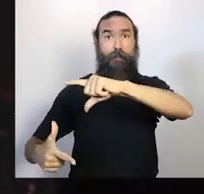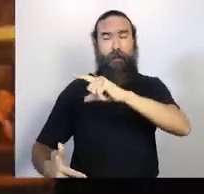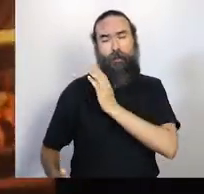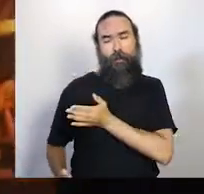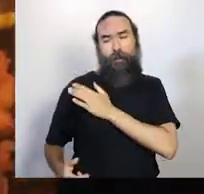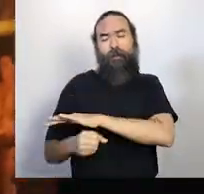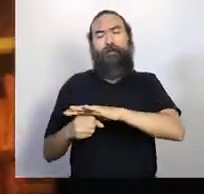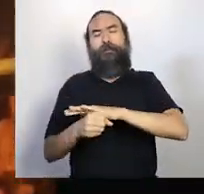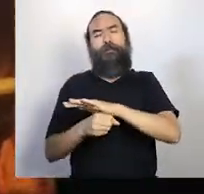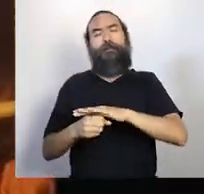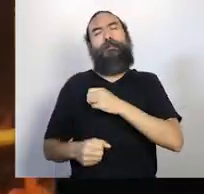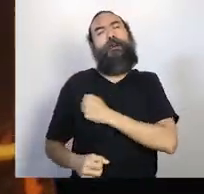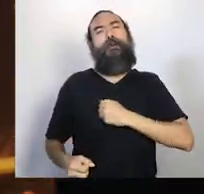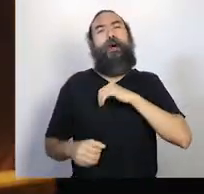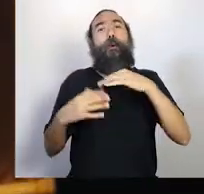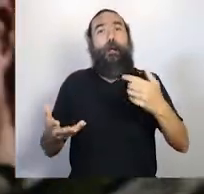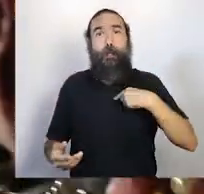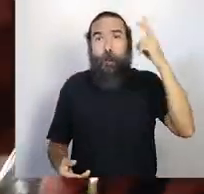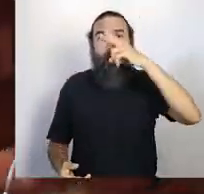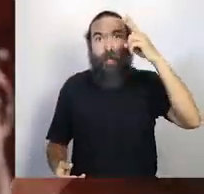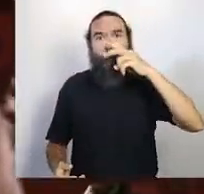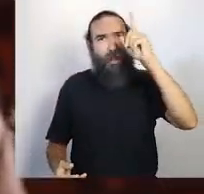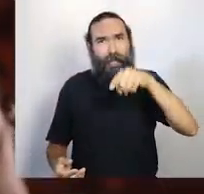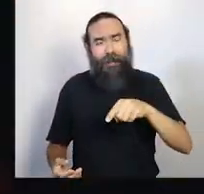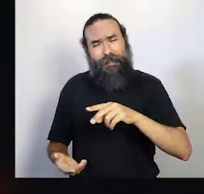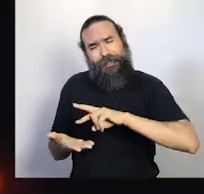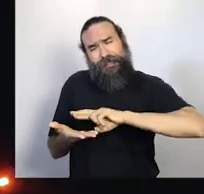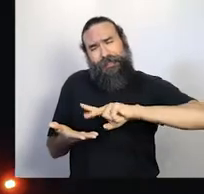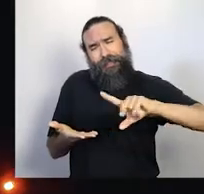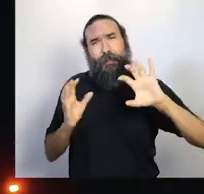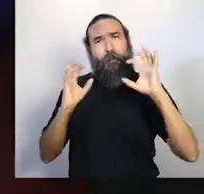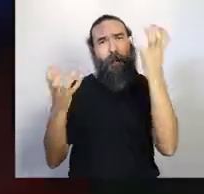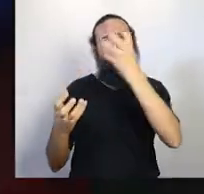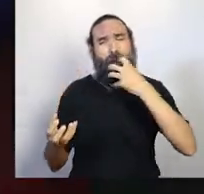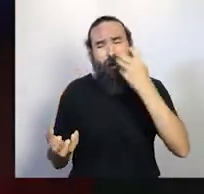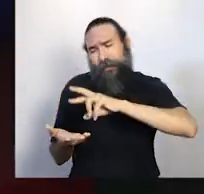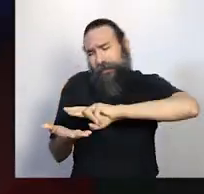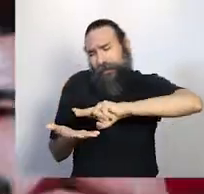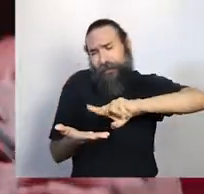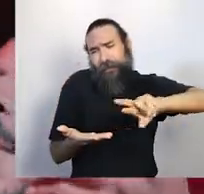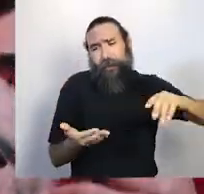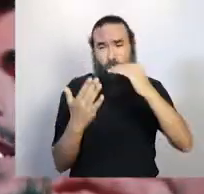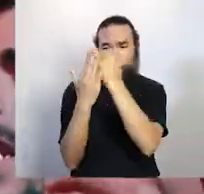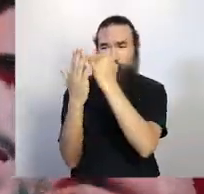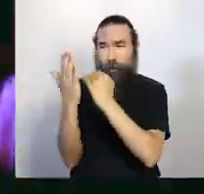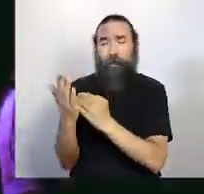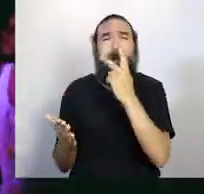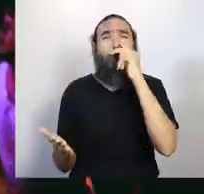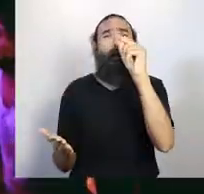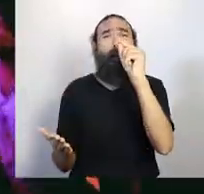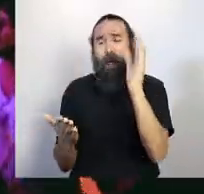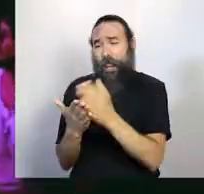Chega até o coração encher de saudade quando eu lembro. Era tanto espetáculo, tanta arte, tanto show, cada programação